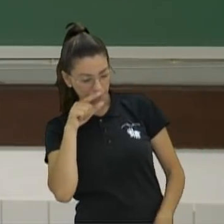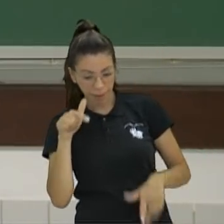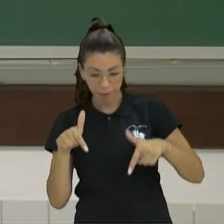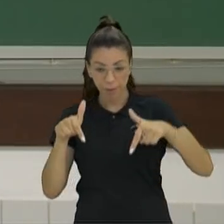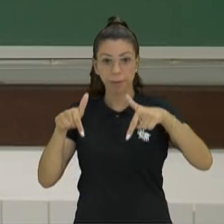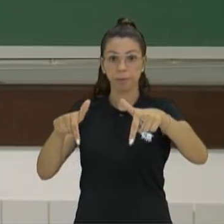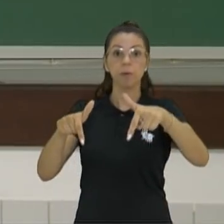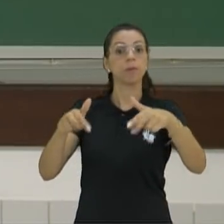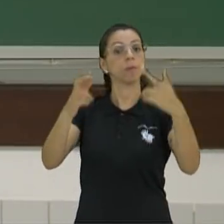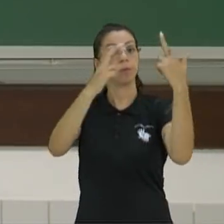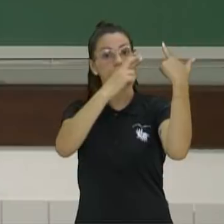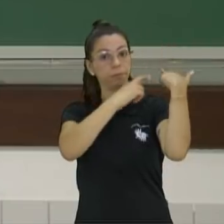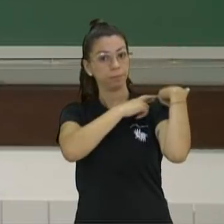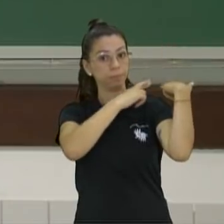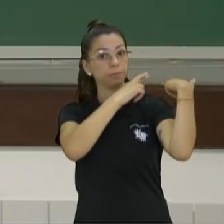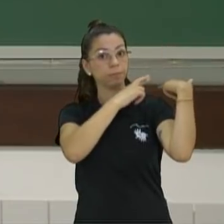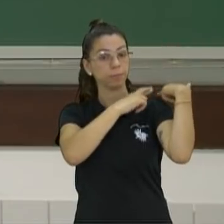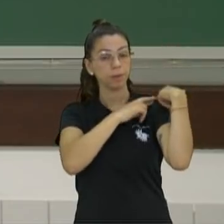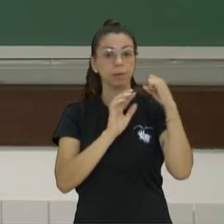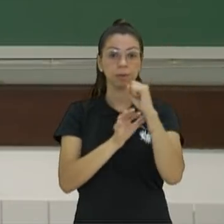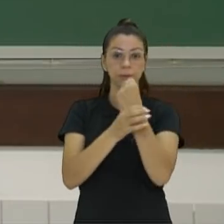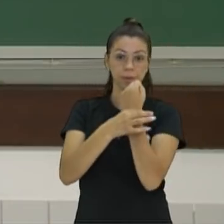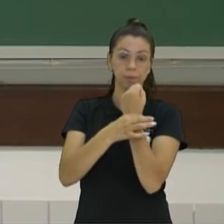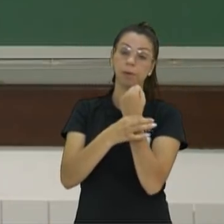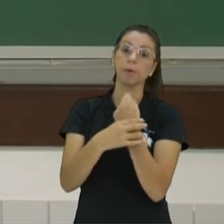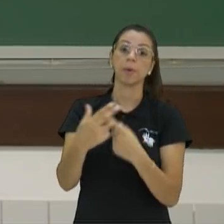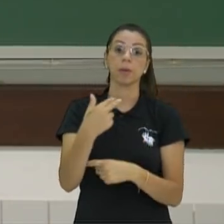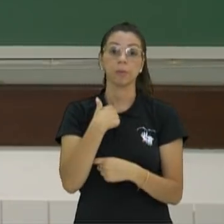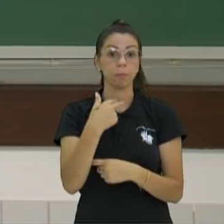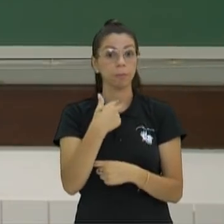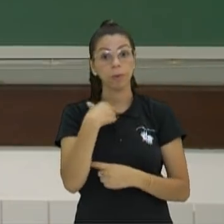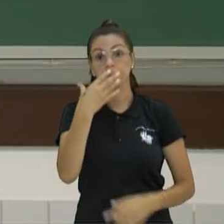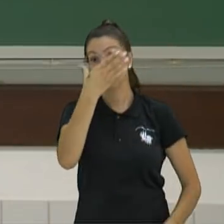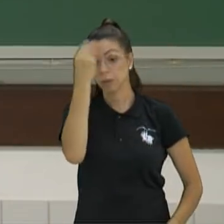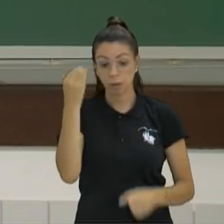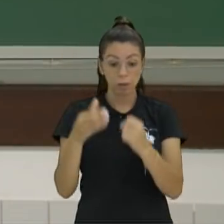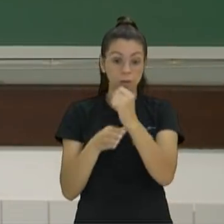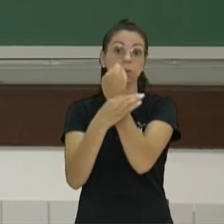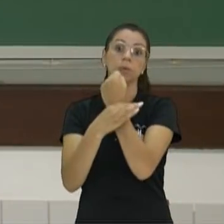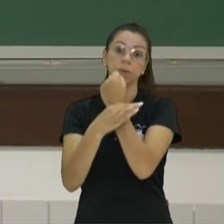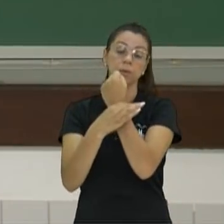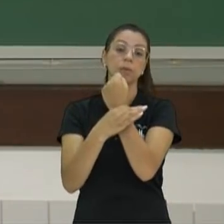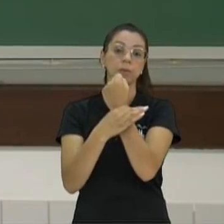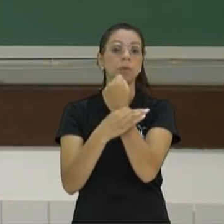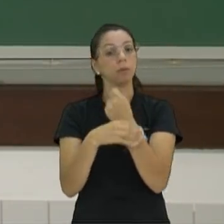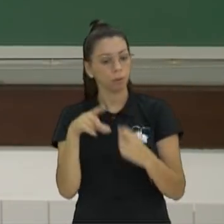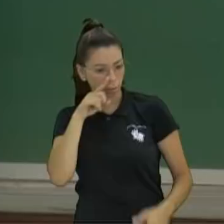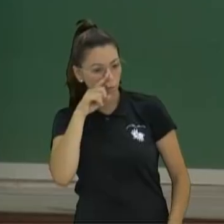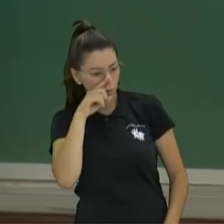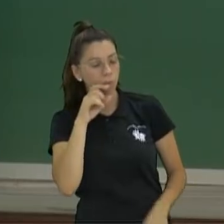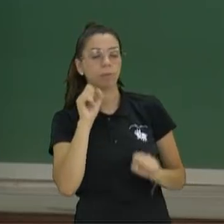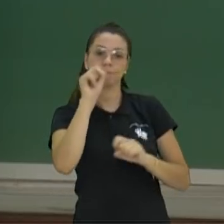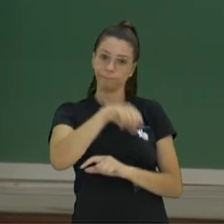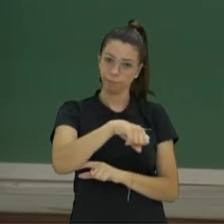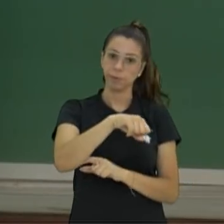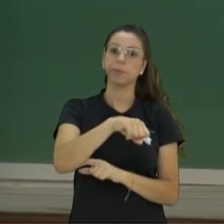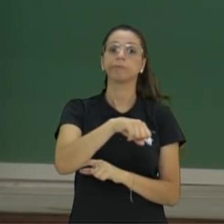com responsabilidade e segurança. Não pode esquecer da segurança. Existe risco?